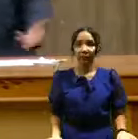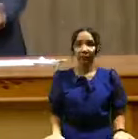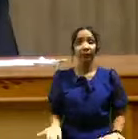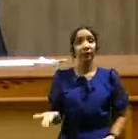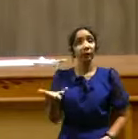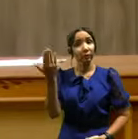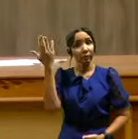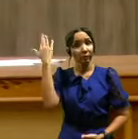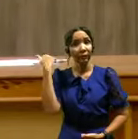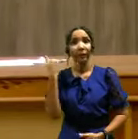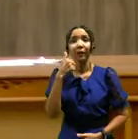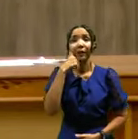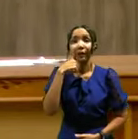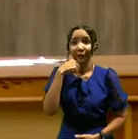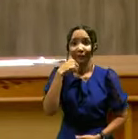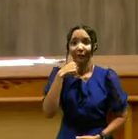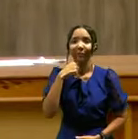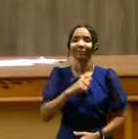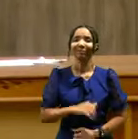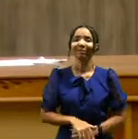para que um desperdício